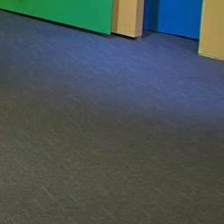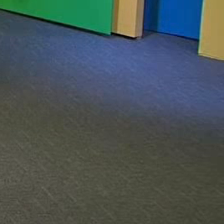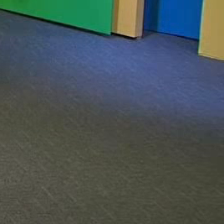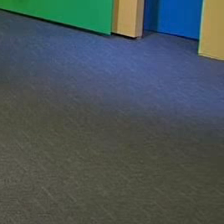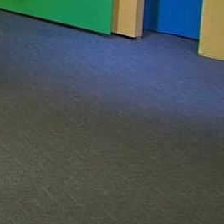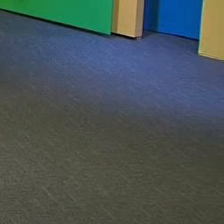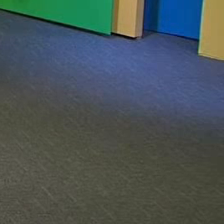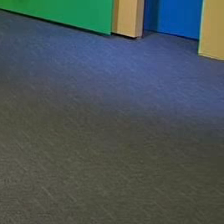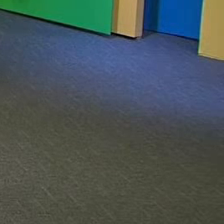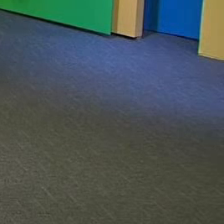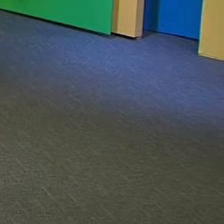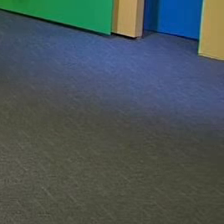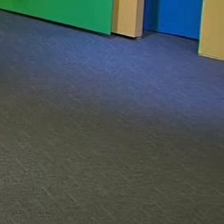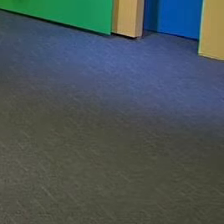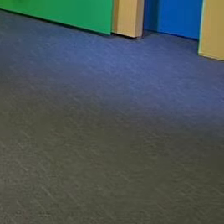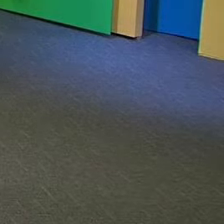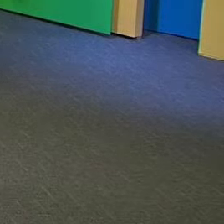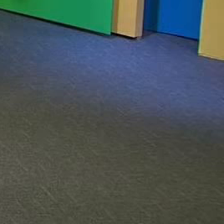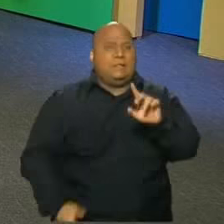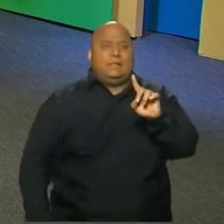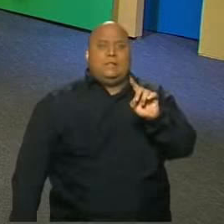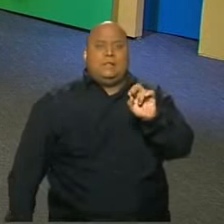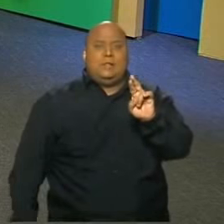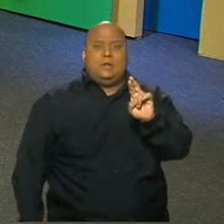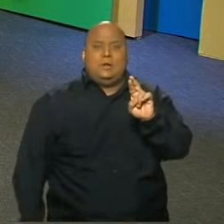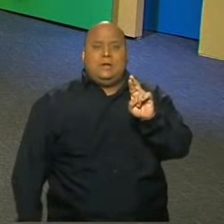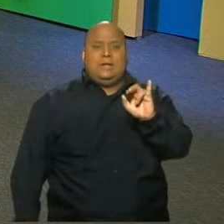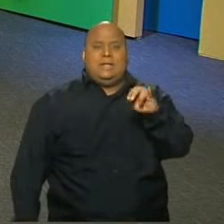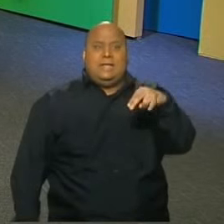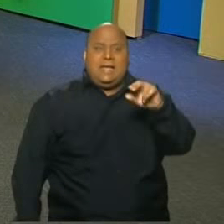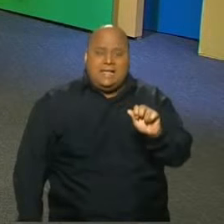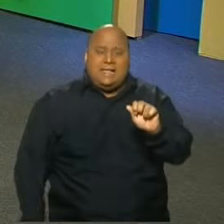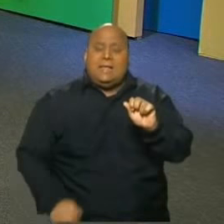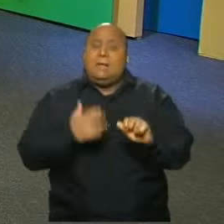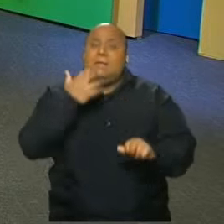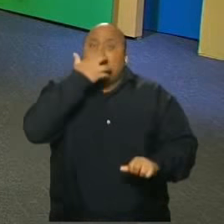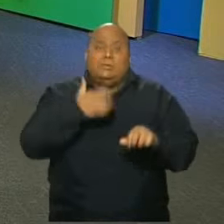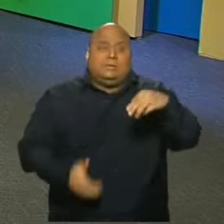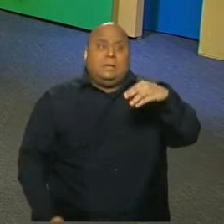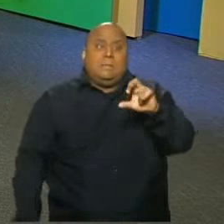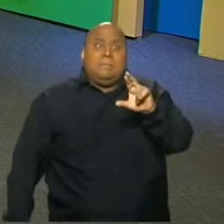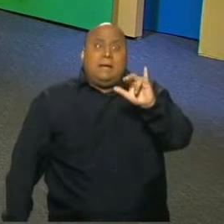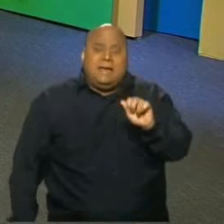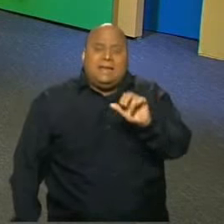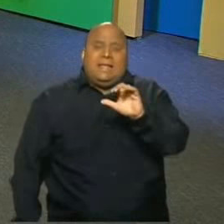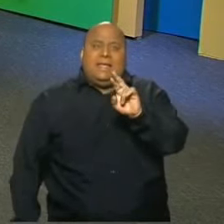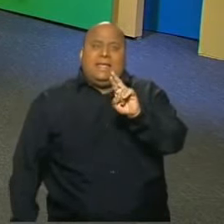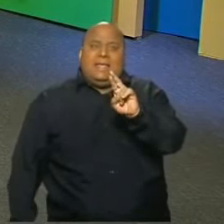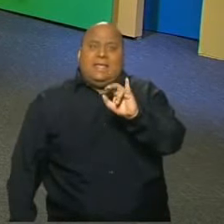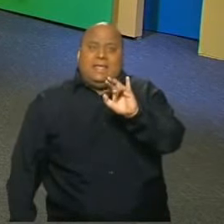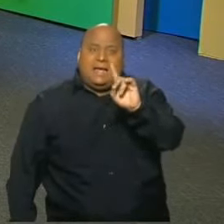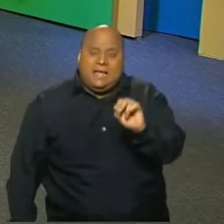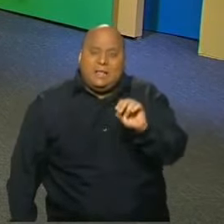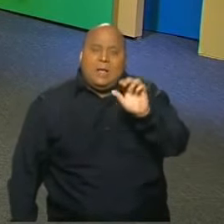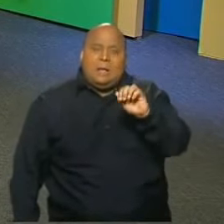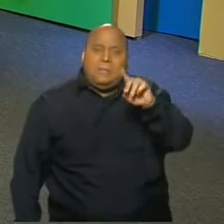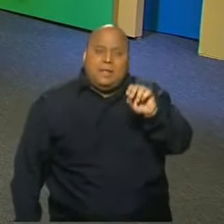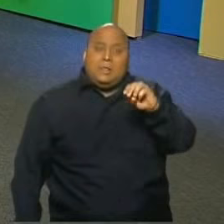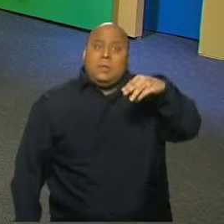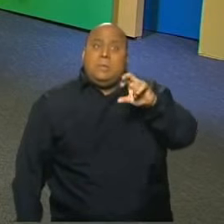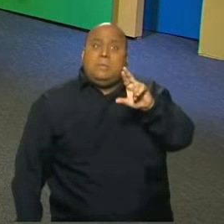do Planeta Terra, com a cantora Doriana Mendes e os músicos Maria Tereza Madeira, Ricardo Amado, Mariana